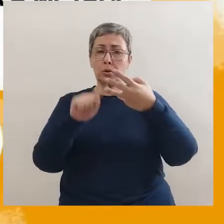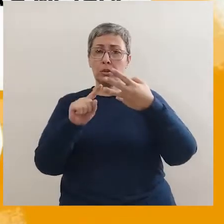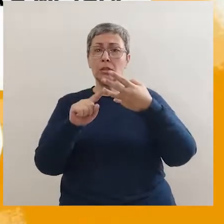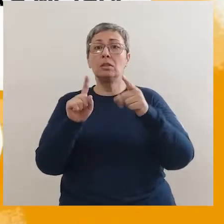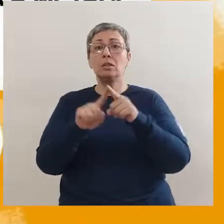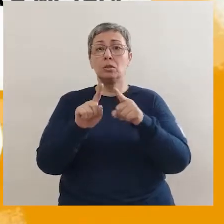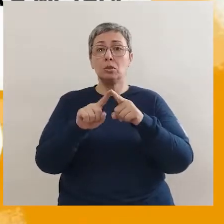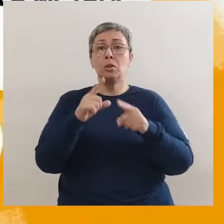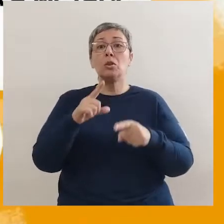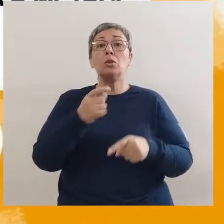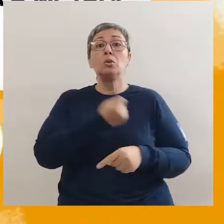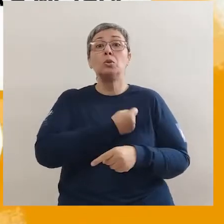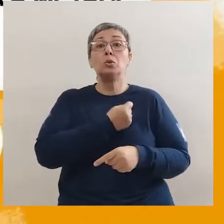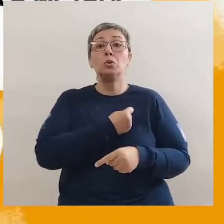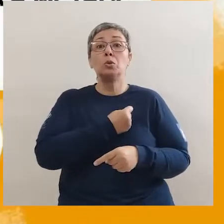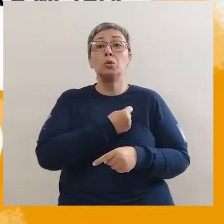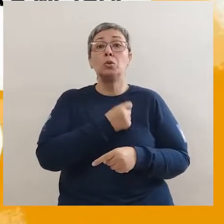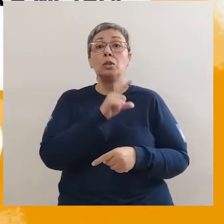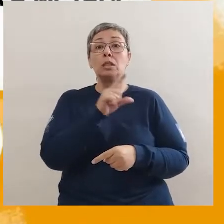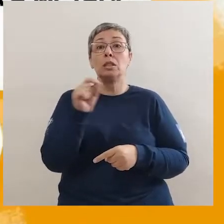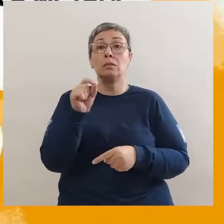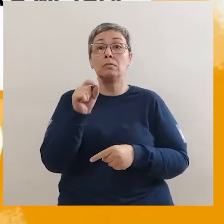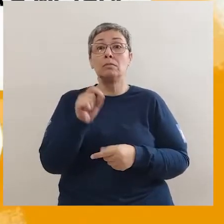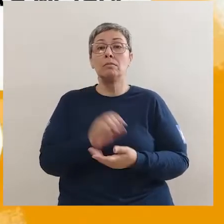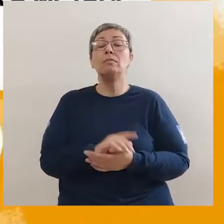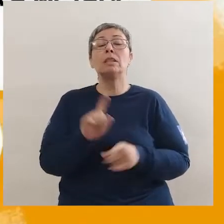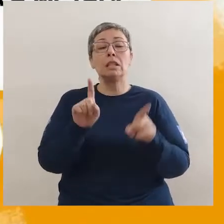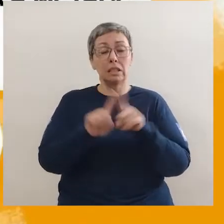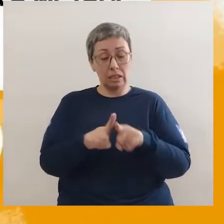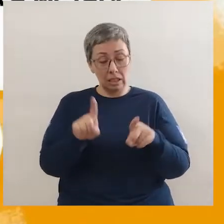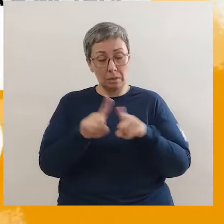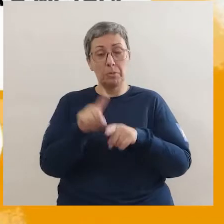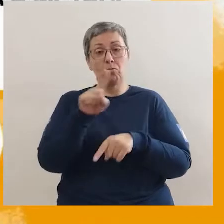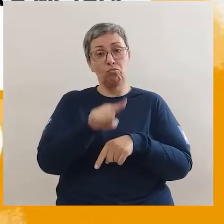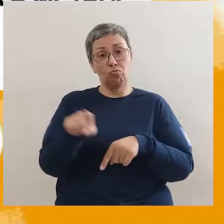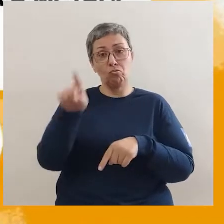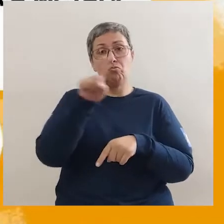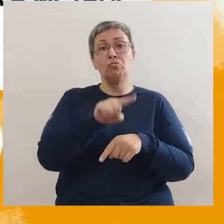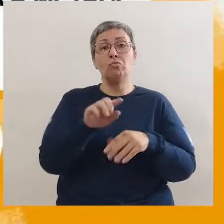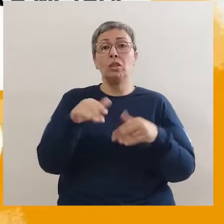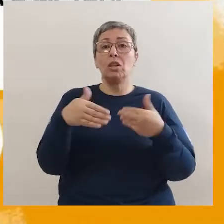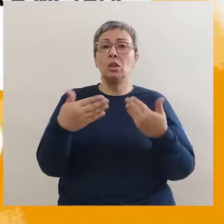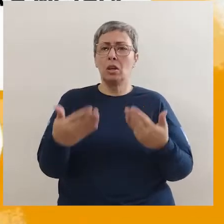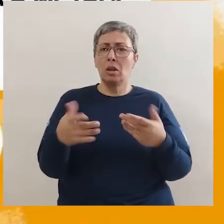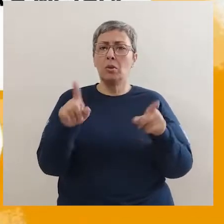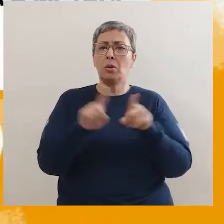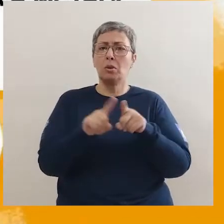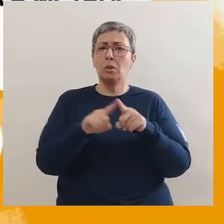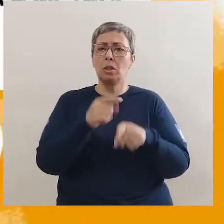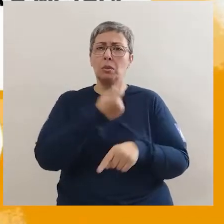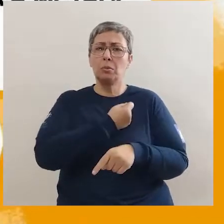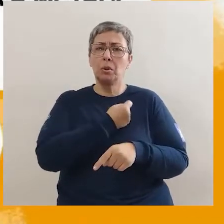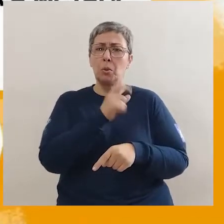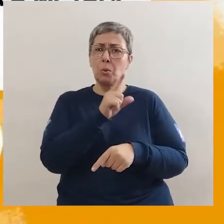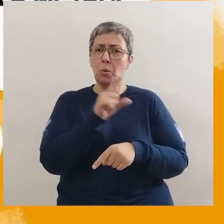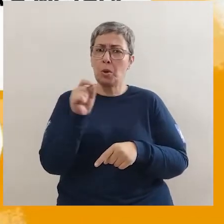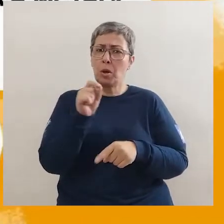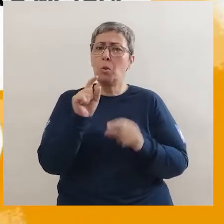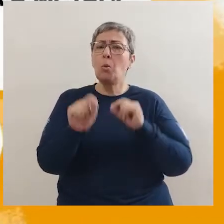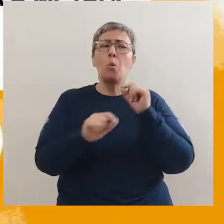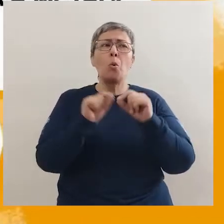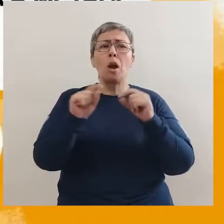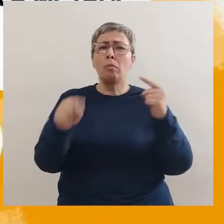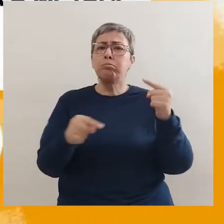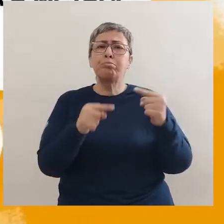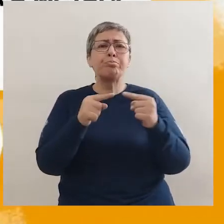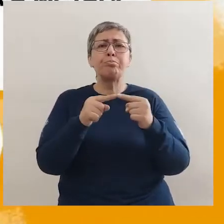temos o número 100, também tá circulado. Então, ainda nesse número 100, a que ele se refere